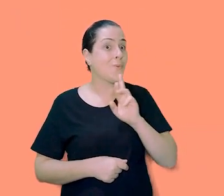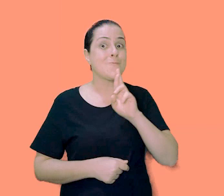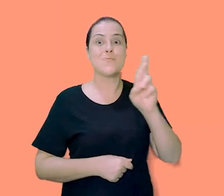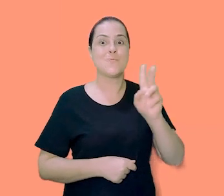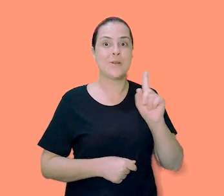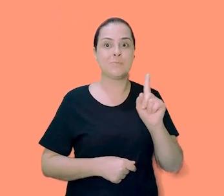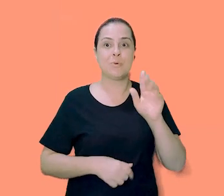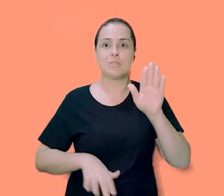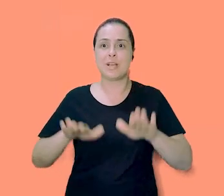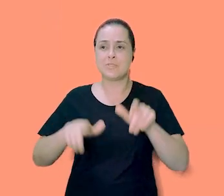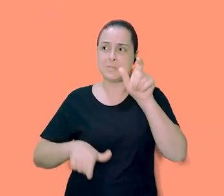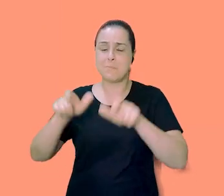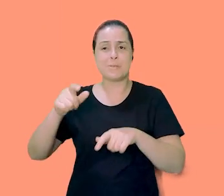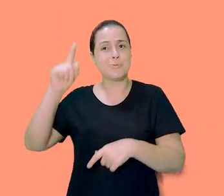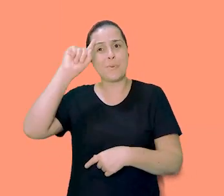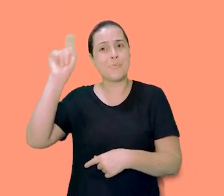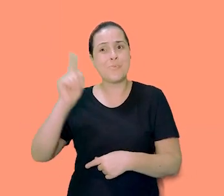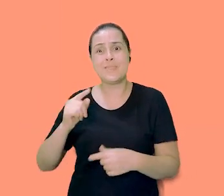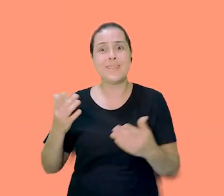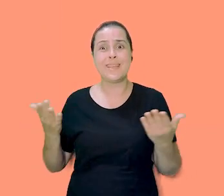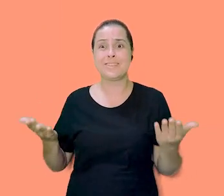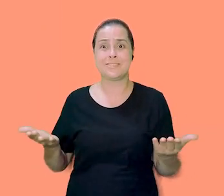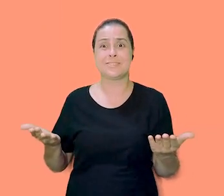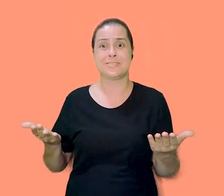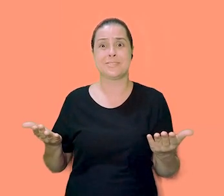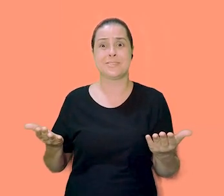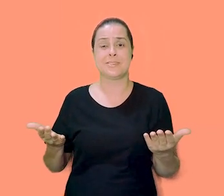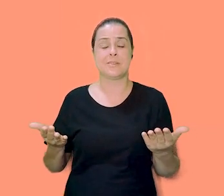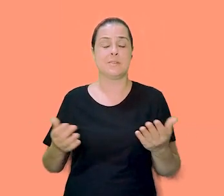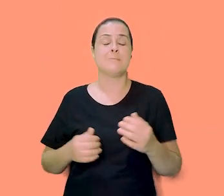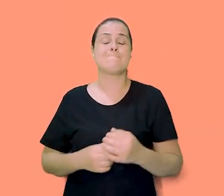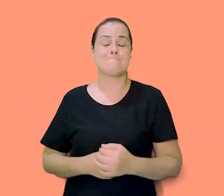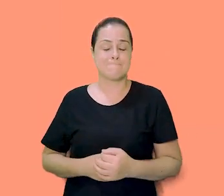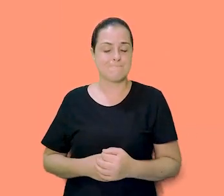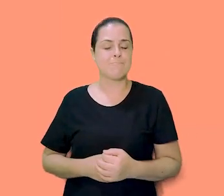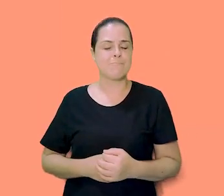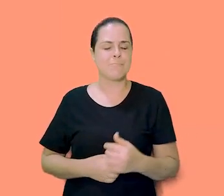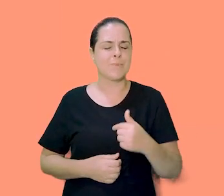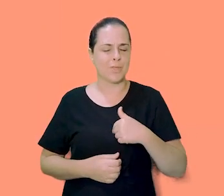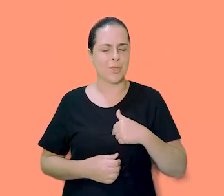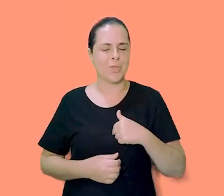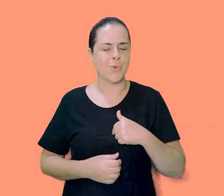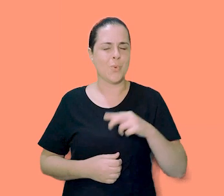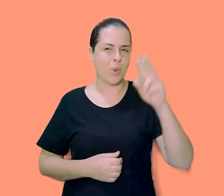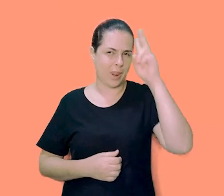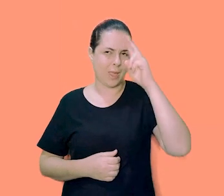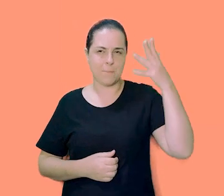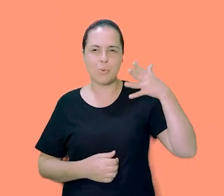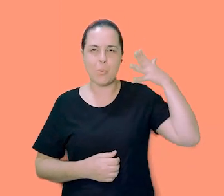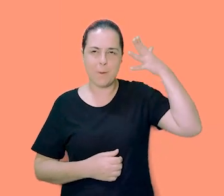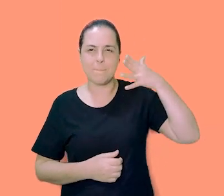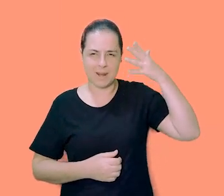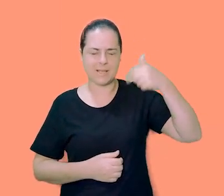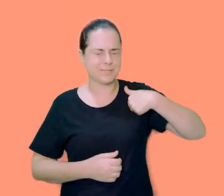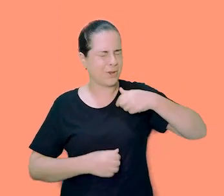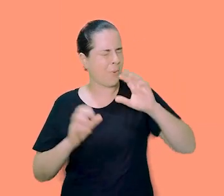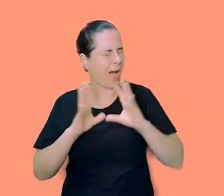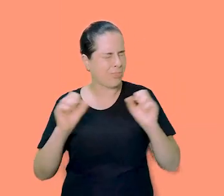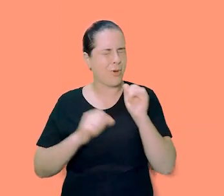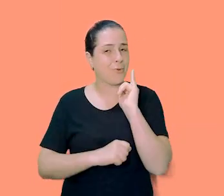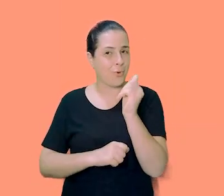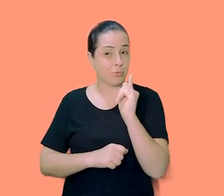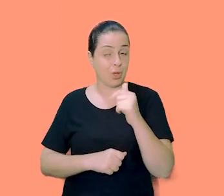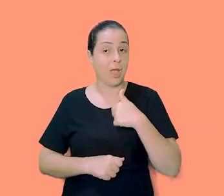Mas teve gente que não entendeu. E aí eu me lembro, eu tenho uma cena que eu adoro contar quando eu dou palestra, que é o seguinte, eu